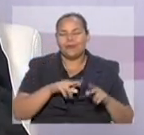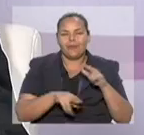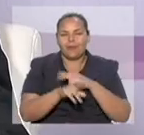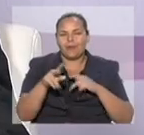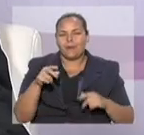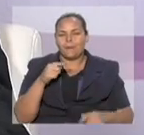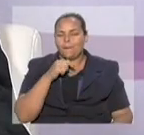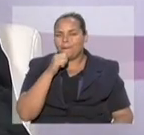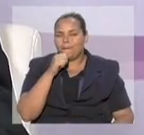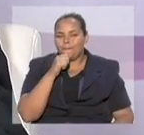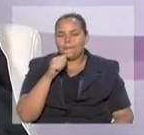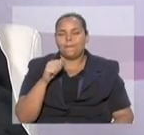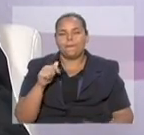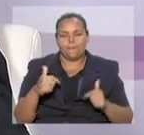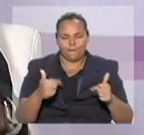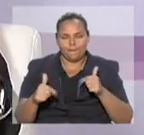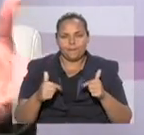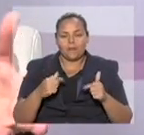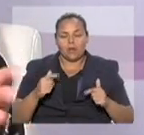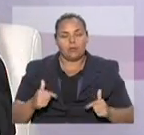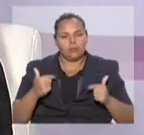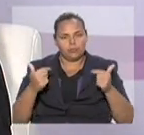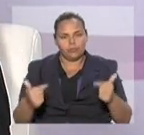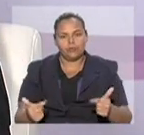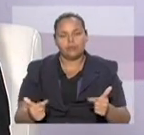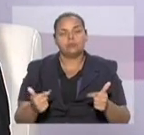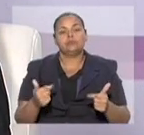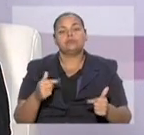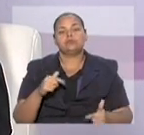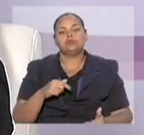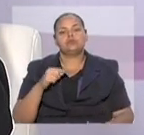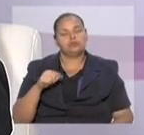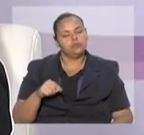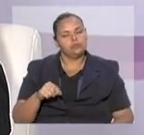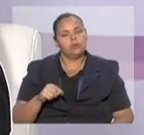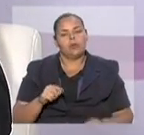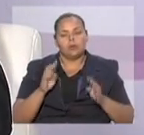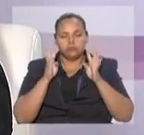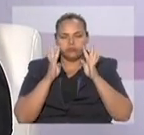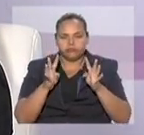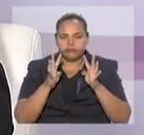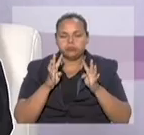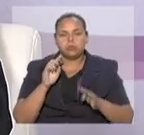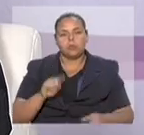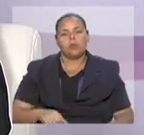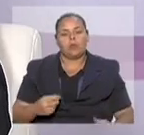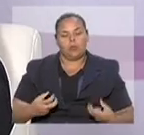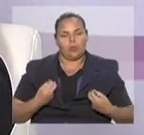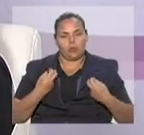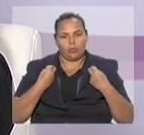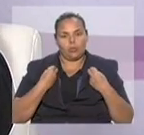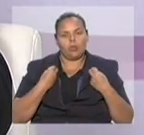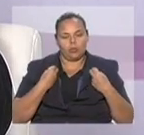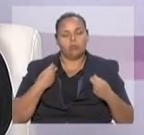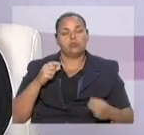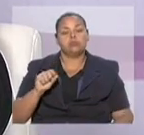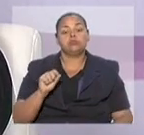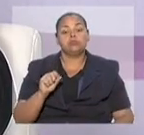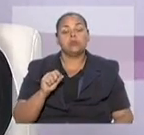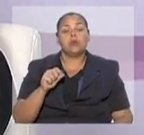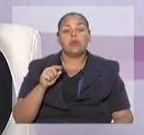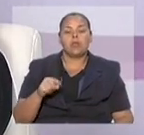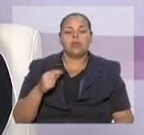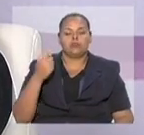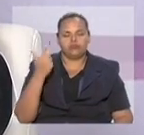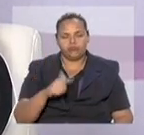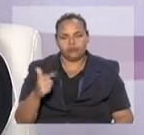né? Eu acho que a gente já avançou. O plano de atenção oncológica, uma das coisas que a gente previa era justamente